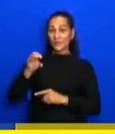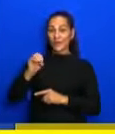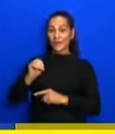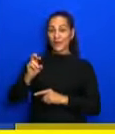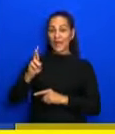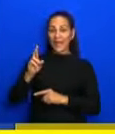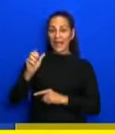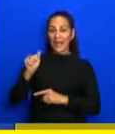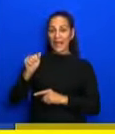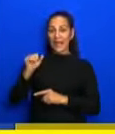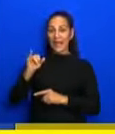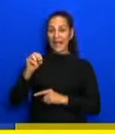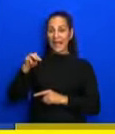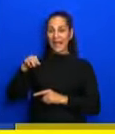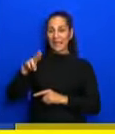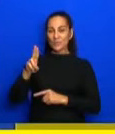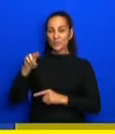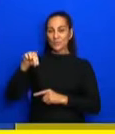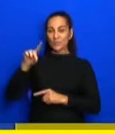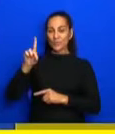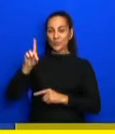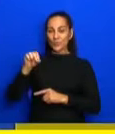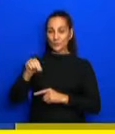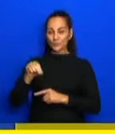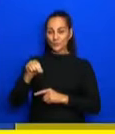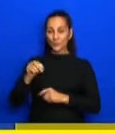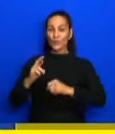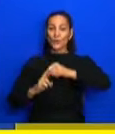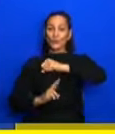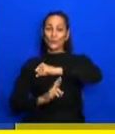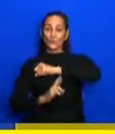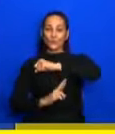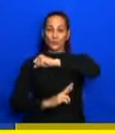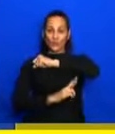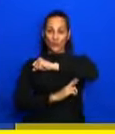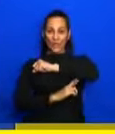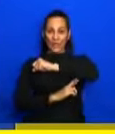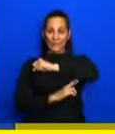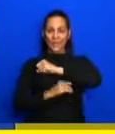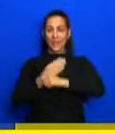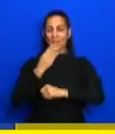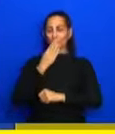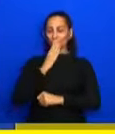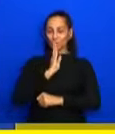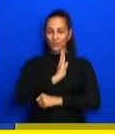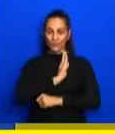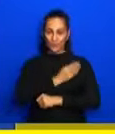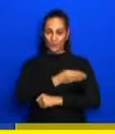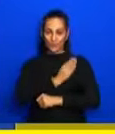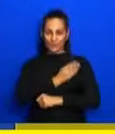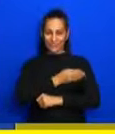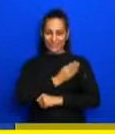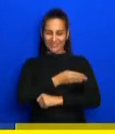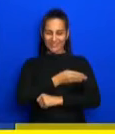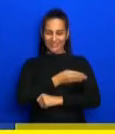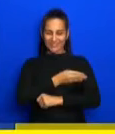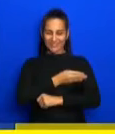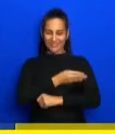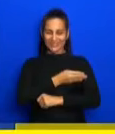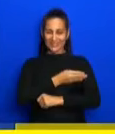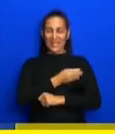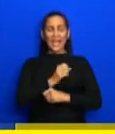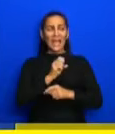São Raimundo de Roraima. São Raimundo de Roraima é o time do